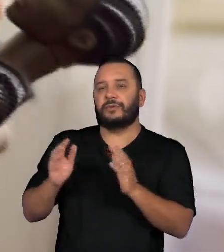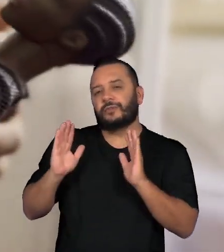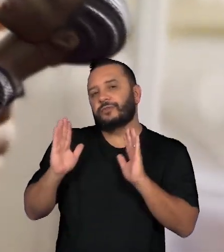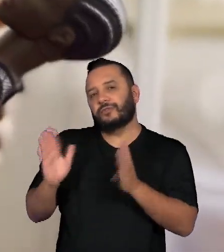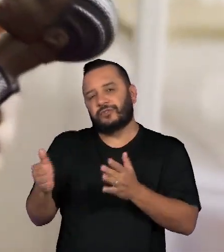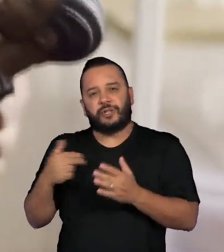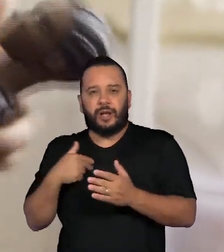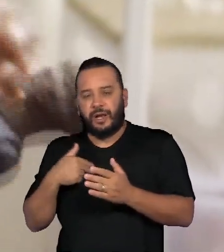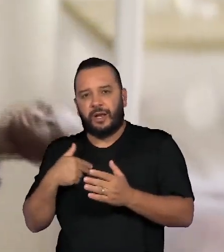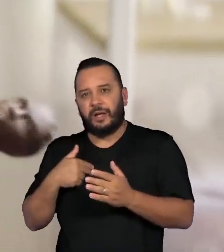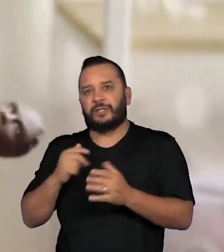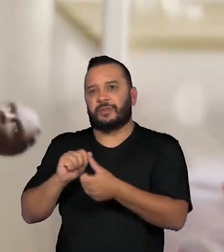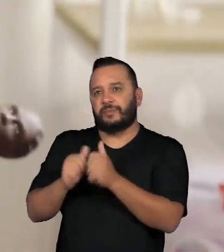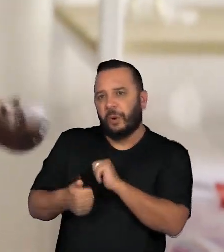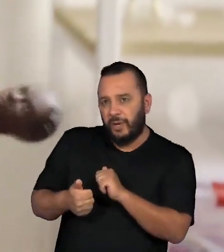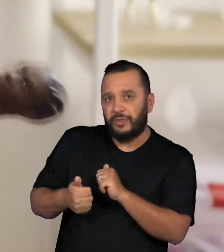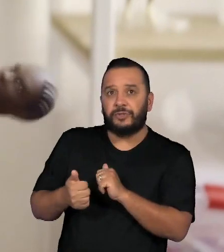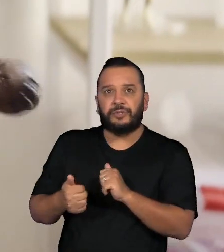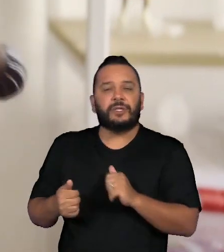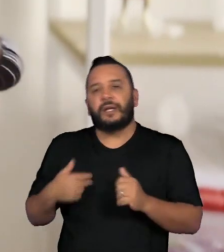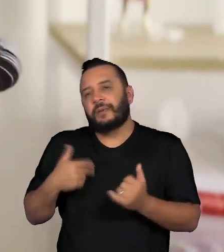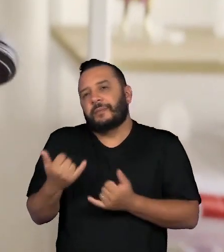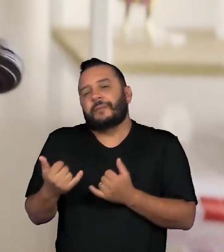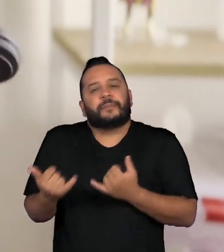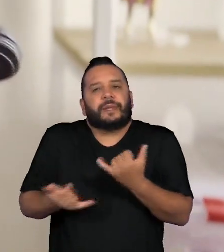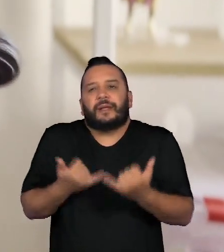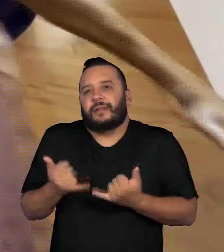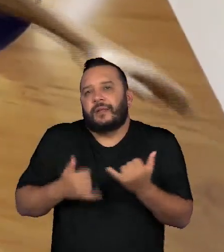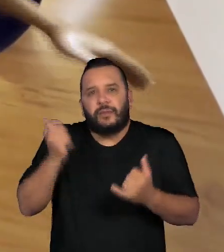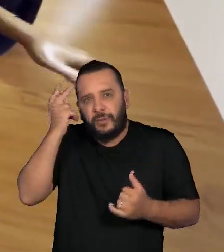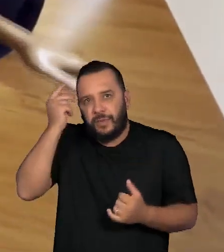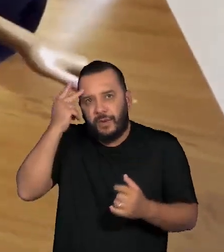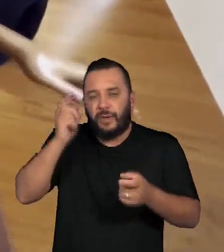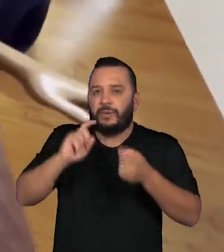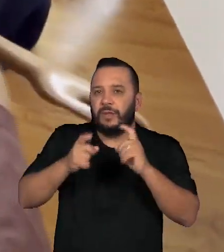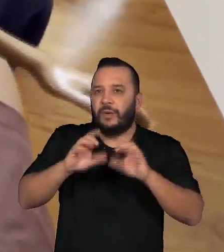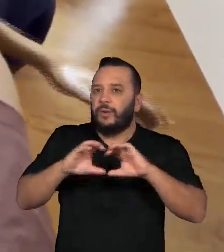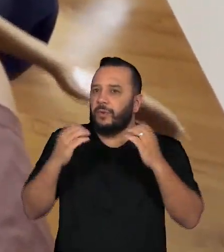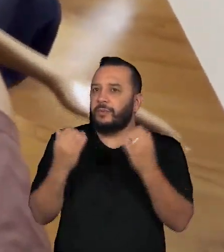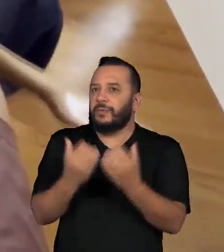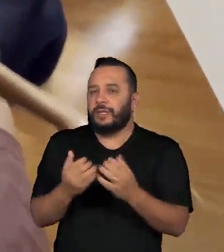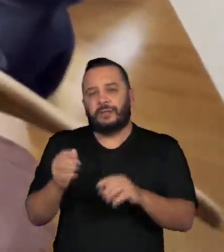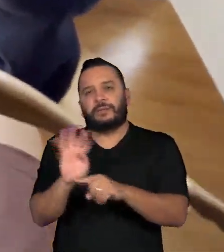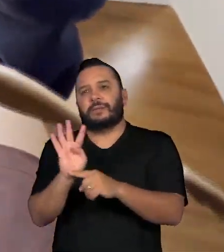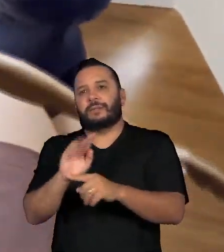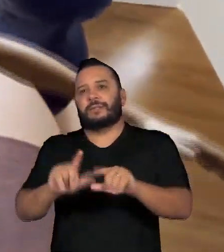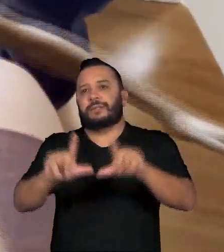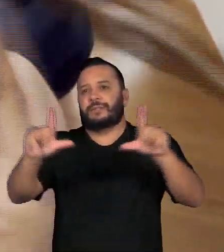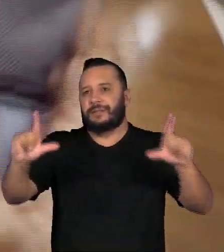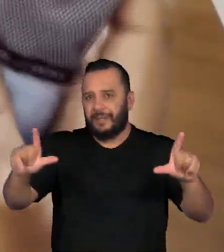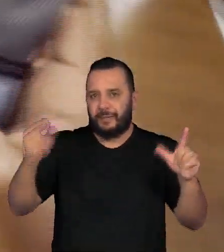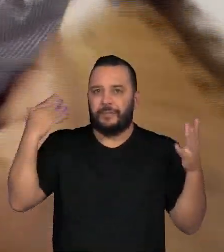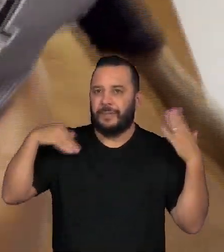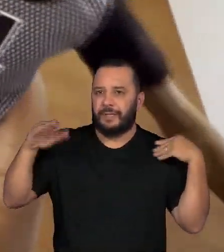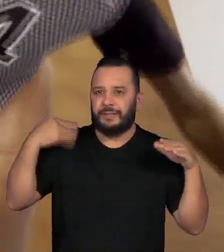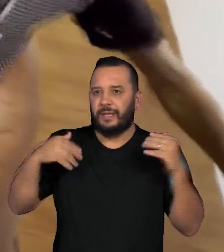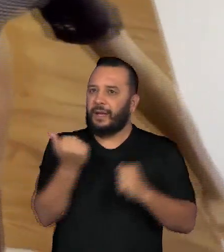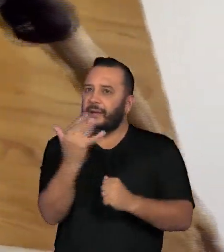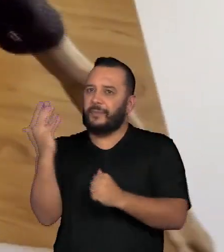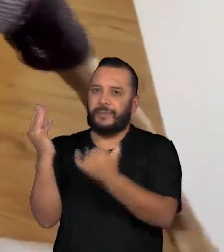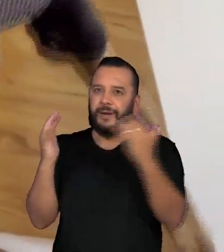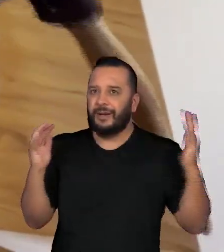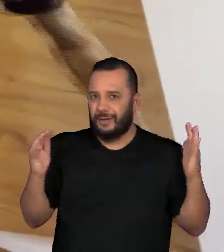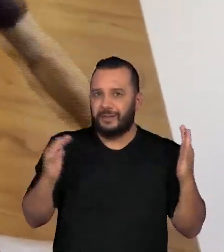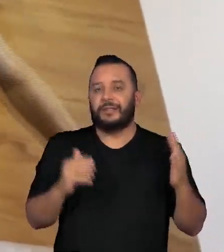mais comuns. Reunião de condomínio, sessão de cinema, passeio ao parque, e isso transformou. Então a gente